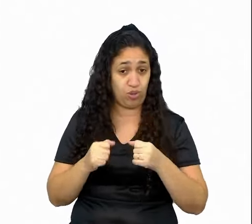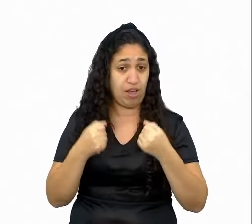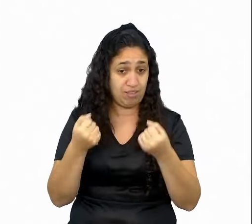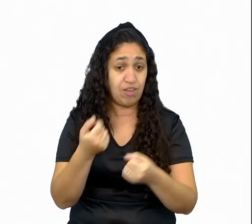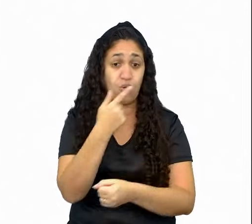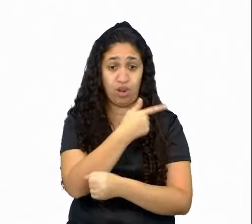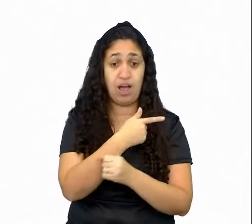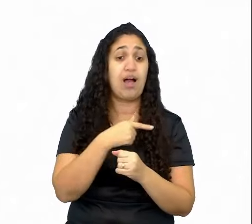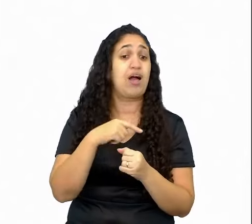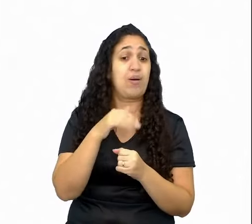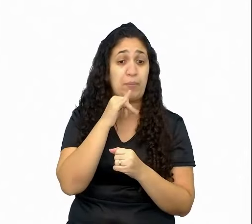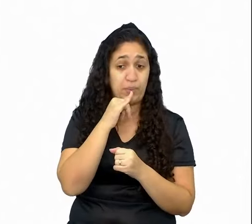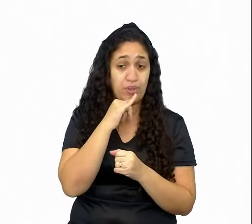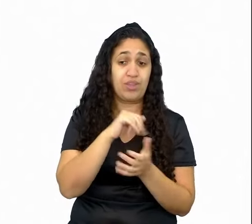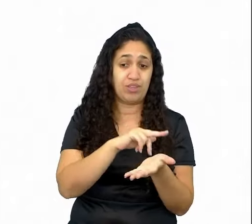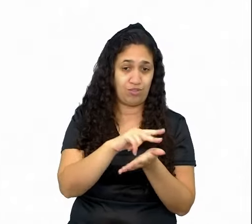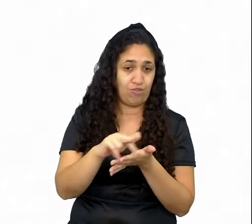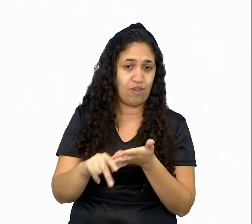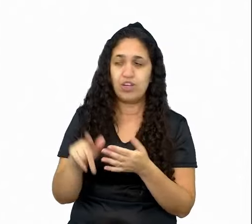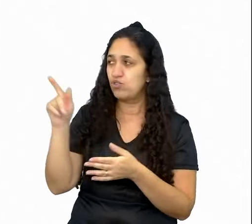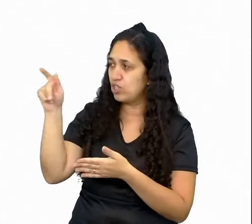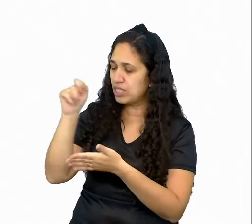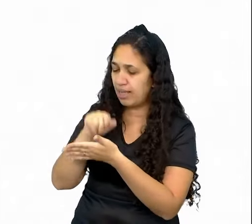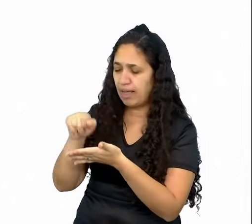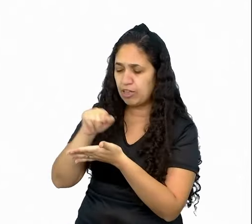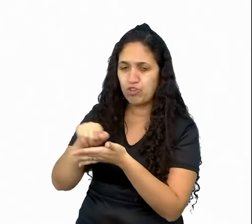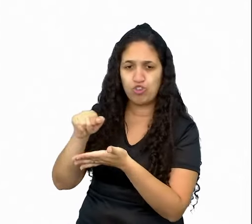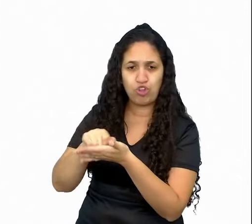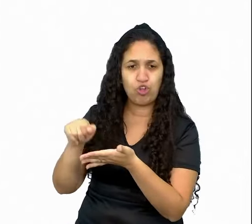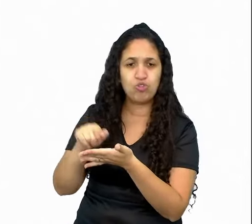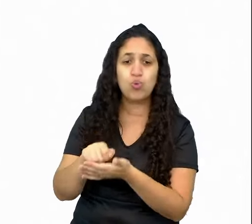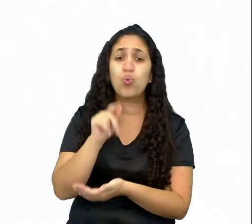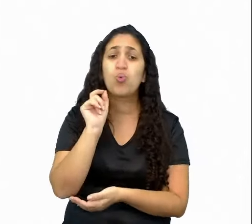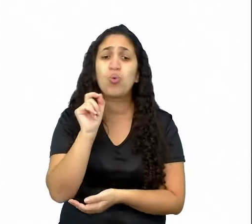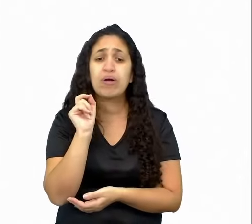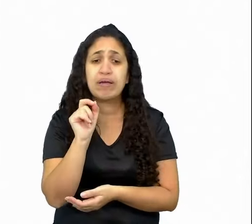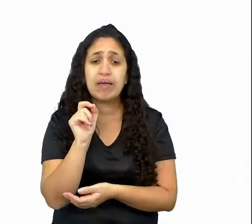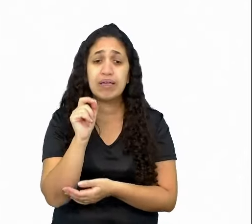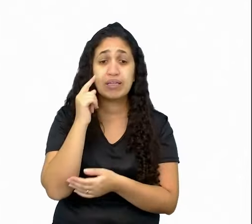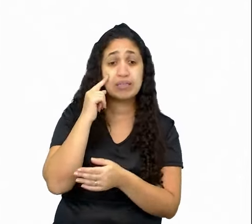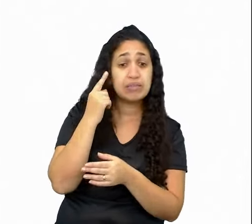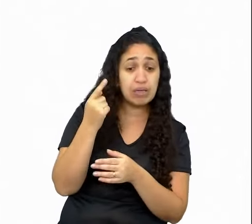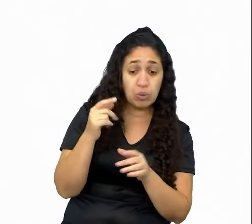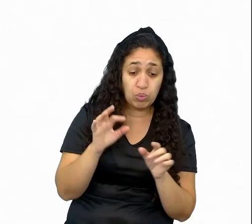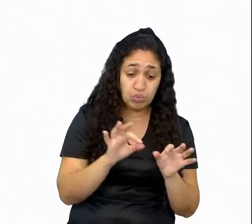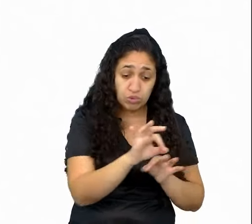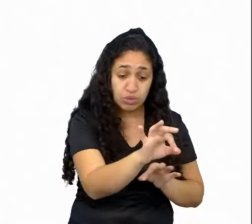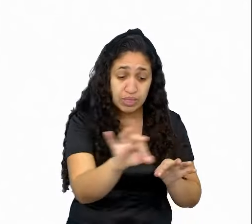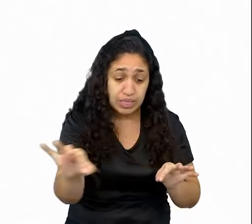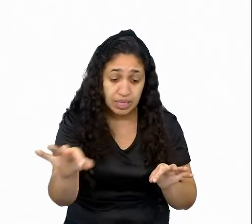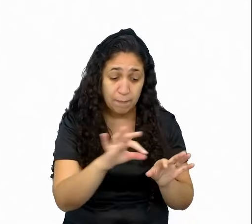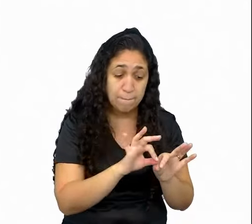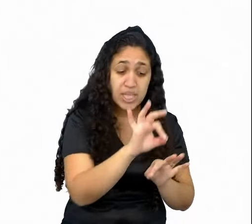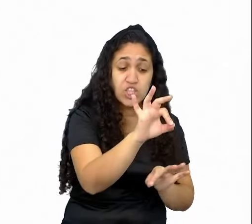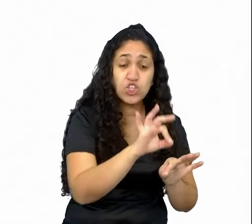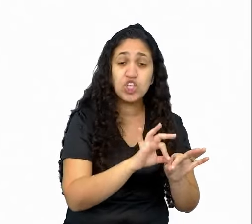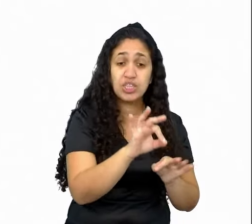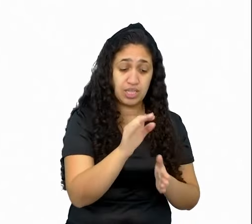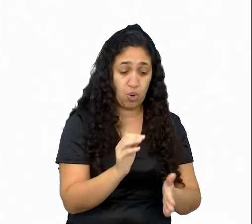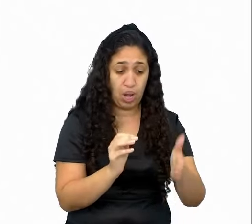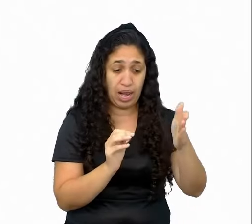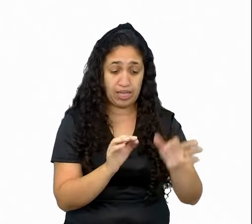também, tá? Então, anote o que o aluno tem que anotar. Então, a medida do lado do terreno, para que ele consiga fazer o quê?